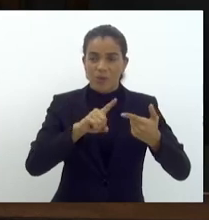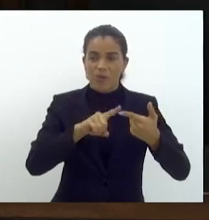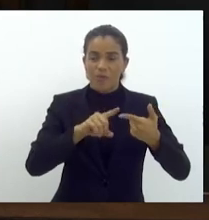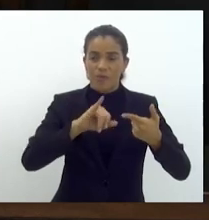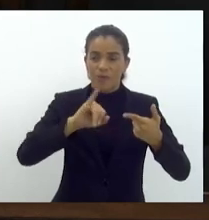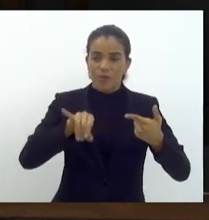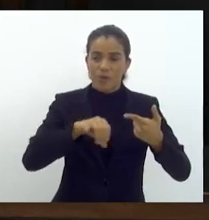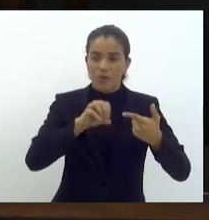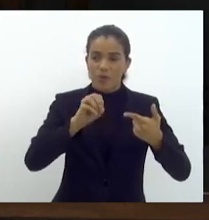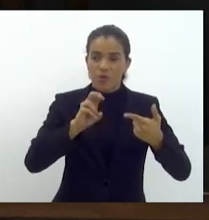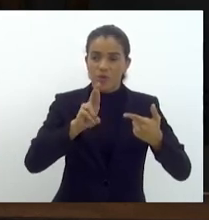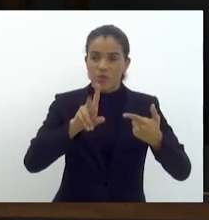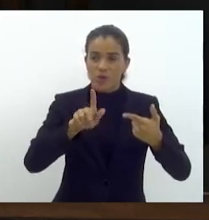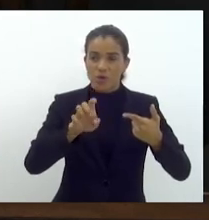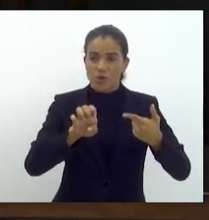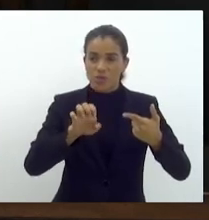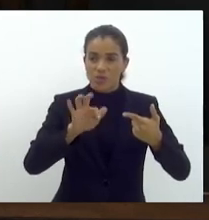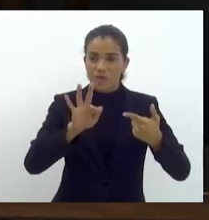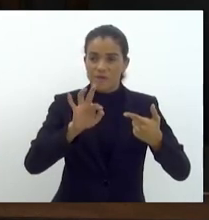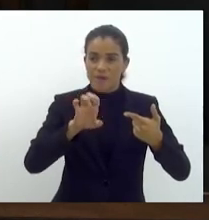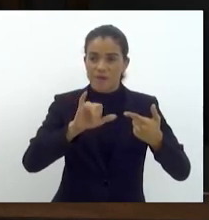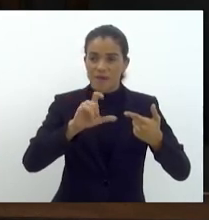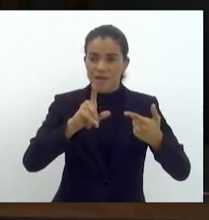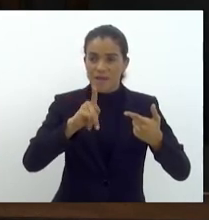Jorge Felipe Neto